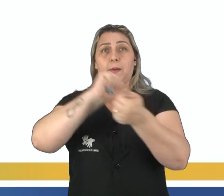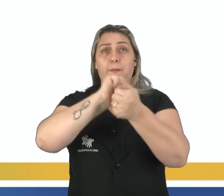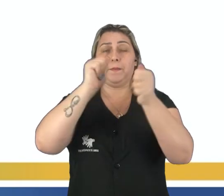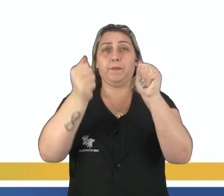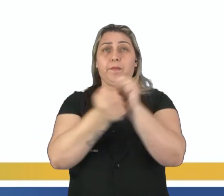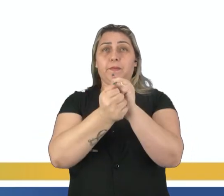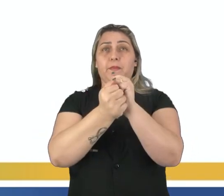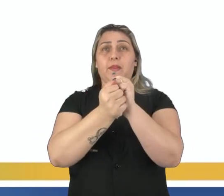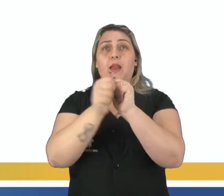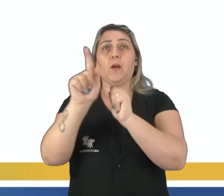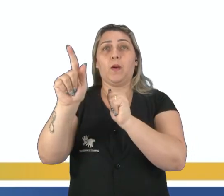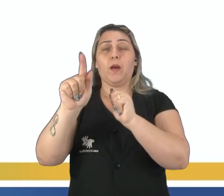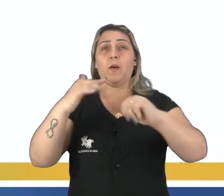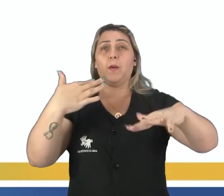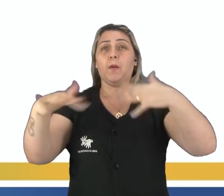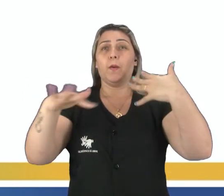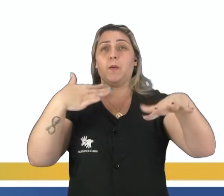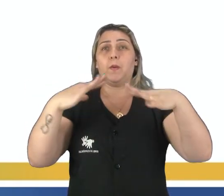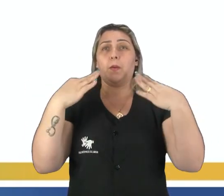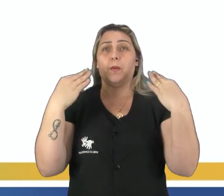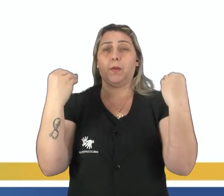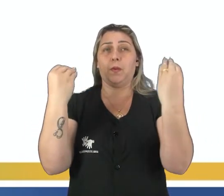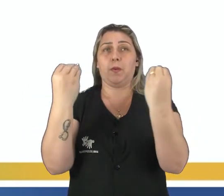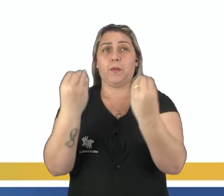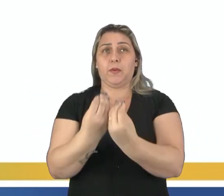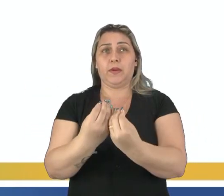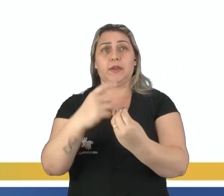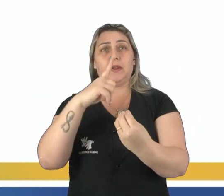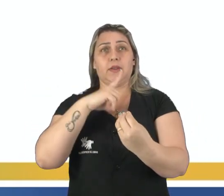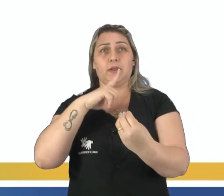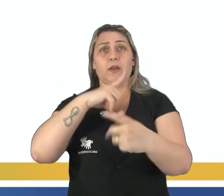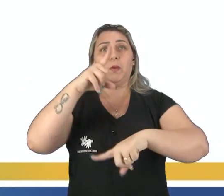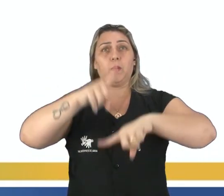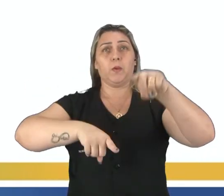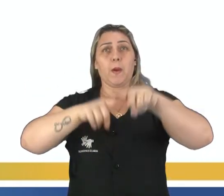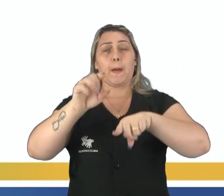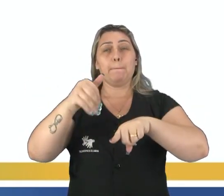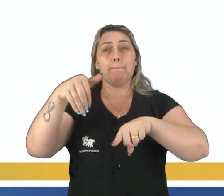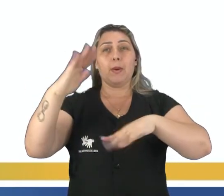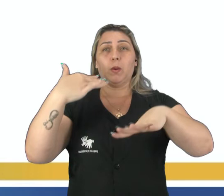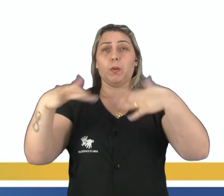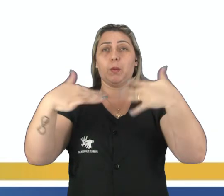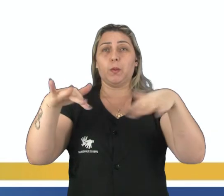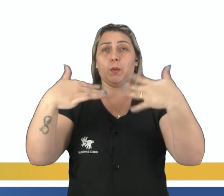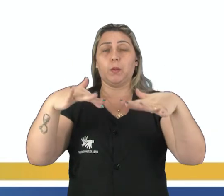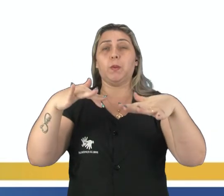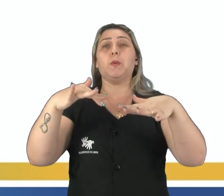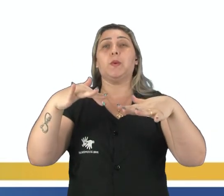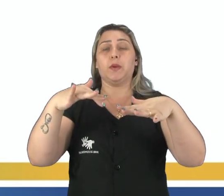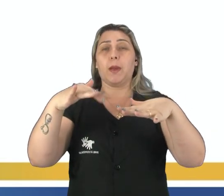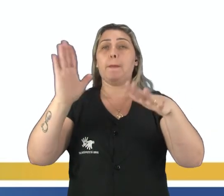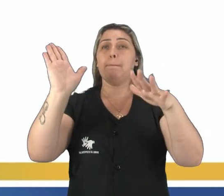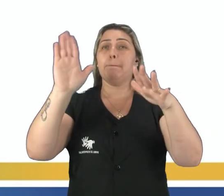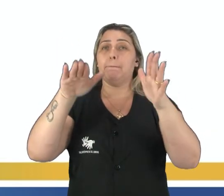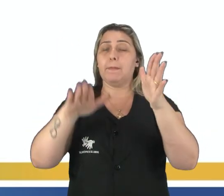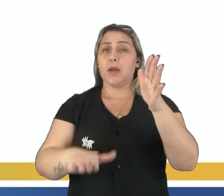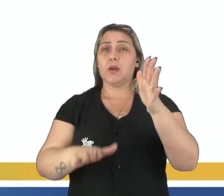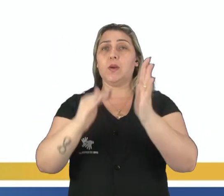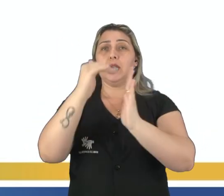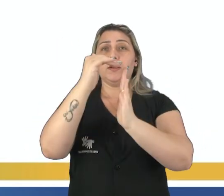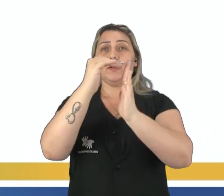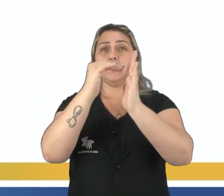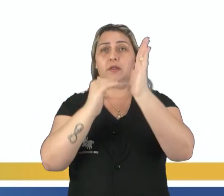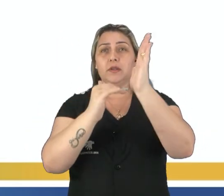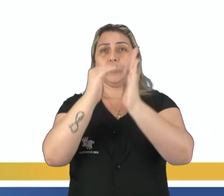associada ao grau de agitação das partículas que compõem um corpo. Quanto mais agitadas as partículas do corpo, menor a sua